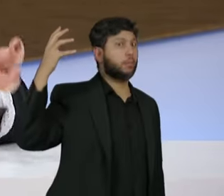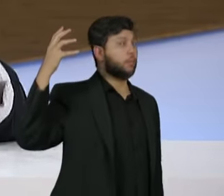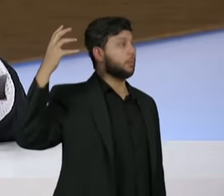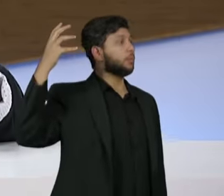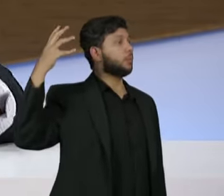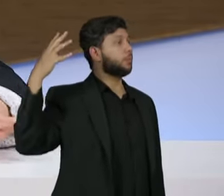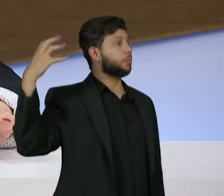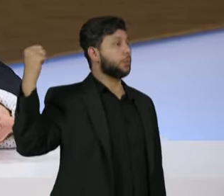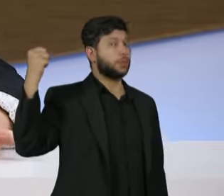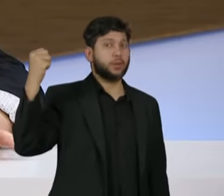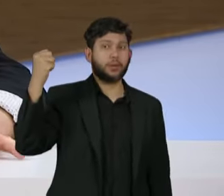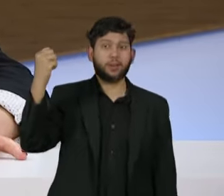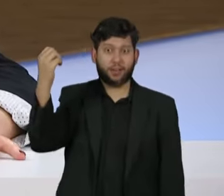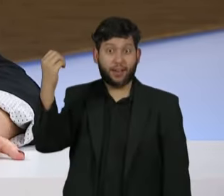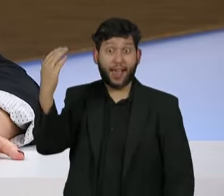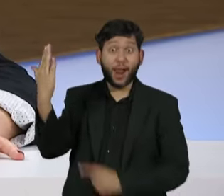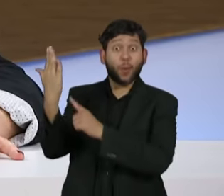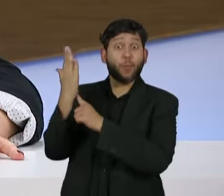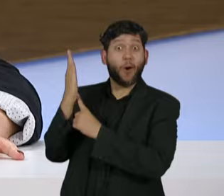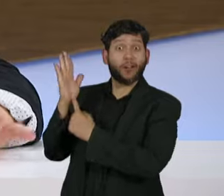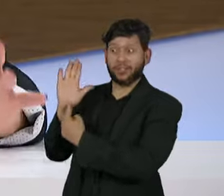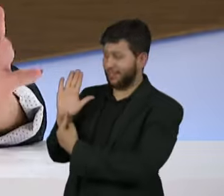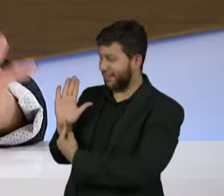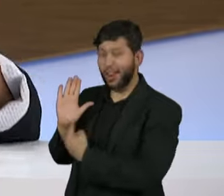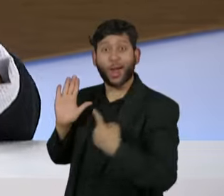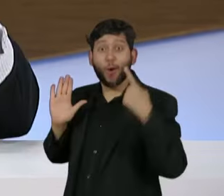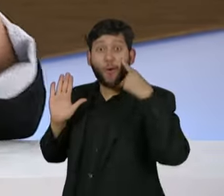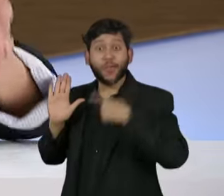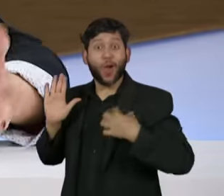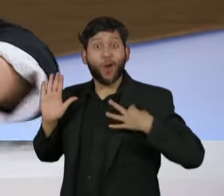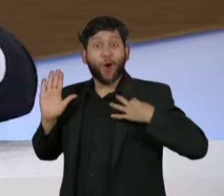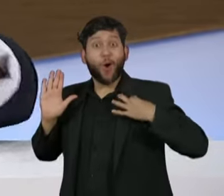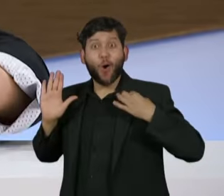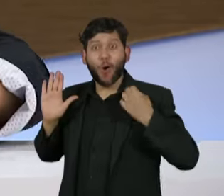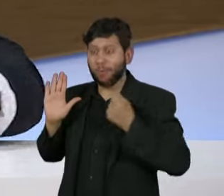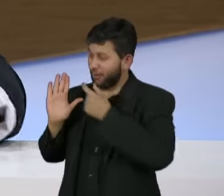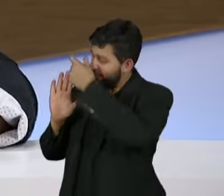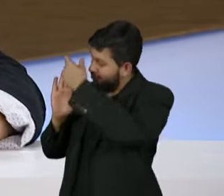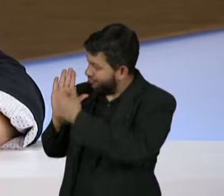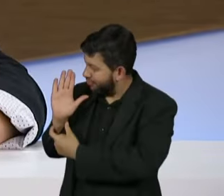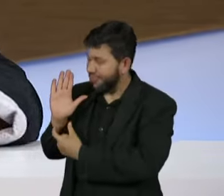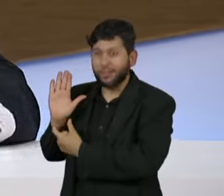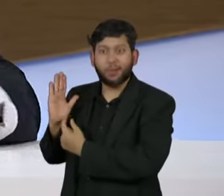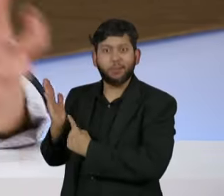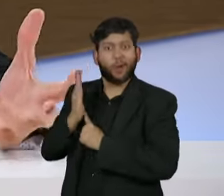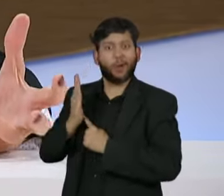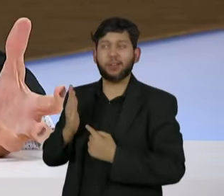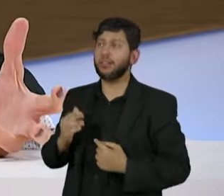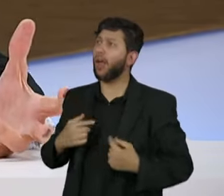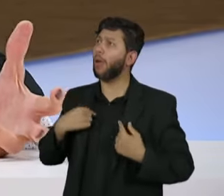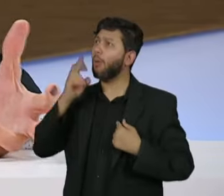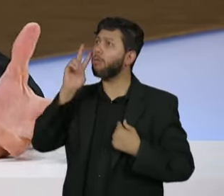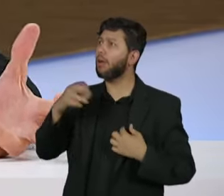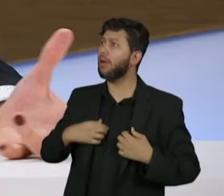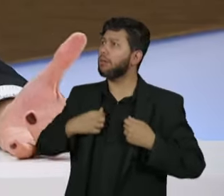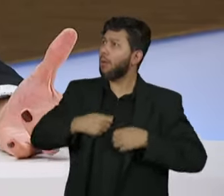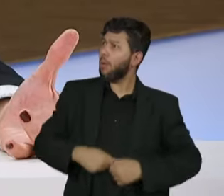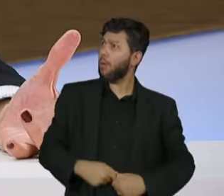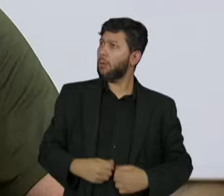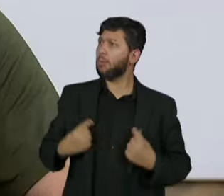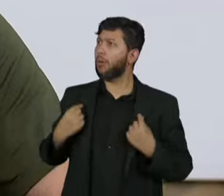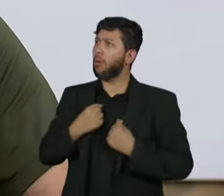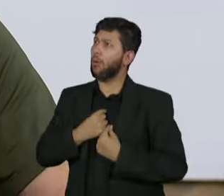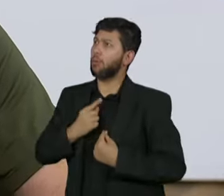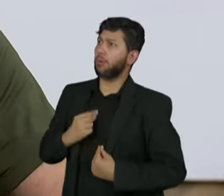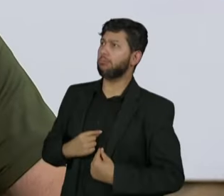ela veste o corpo do cliente com as roupas ali Isso é uma forma de mudar um pouco e o